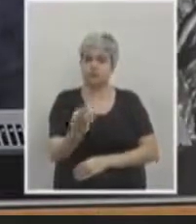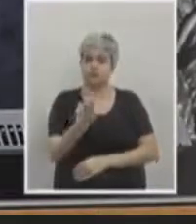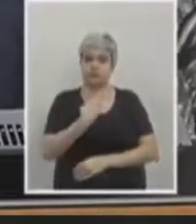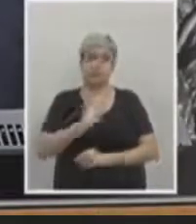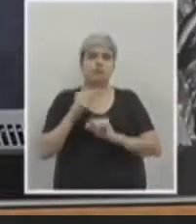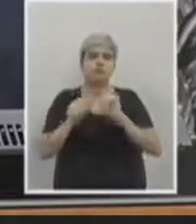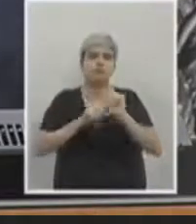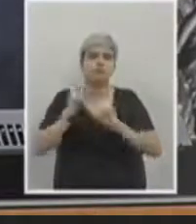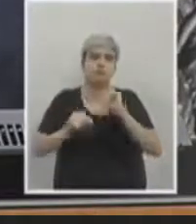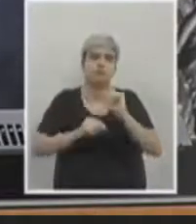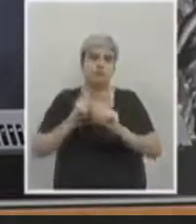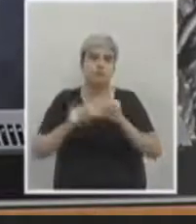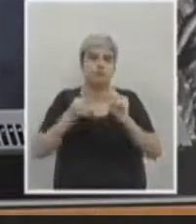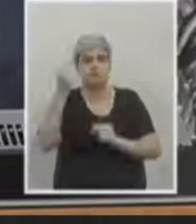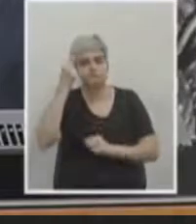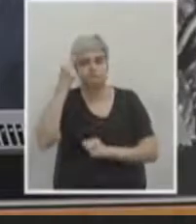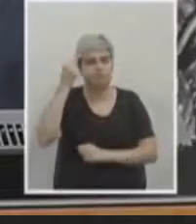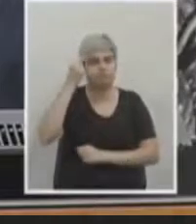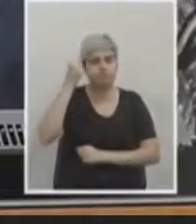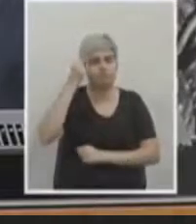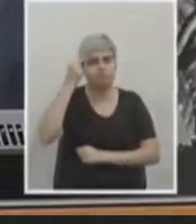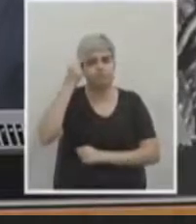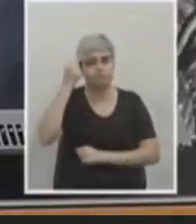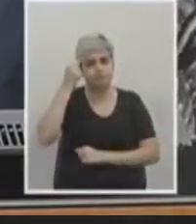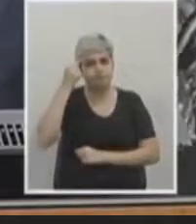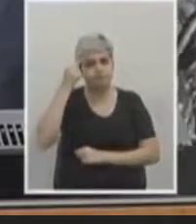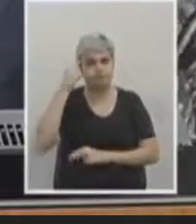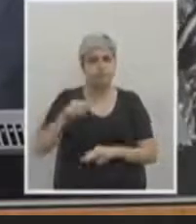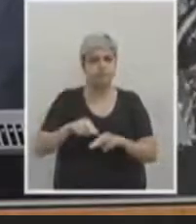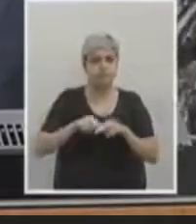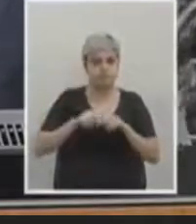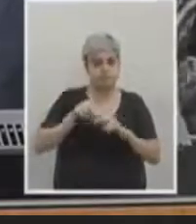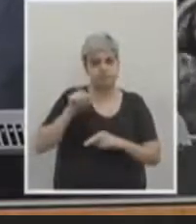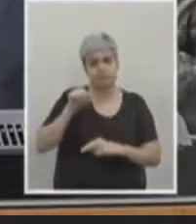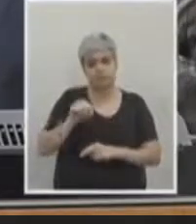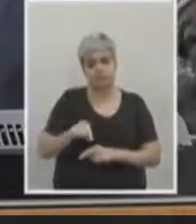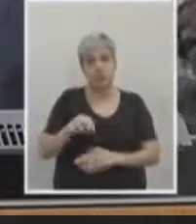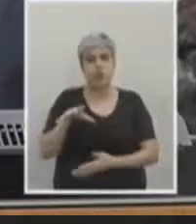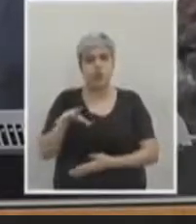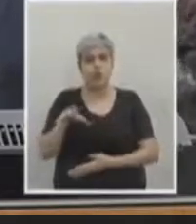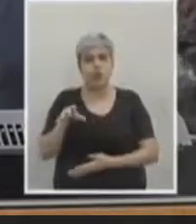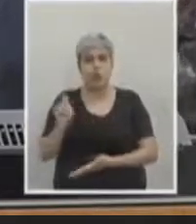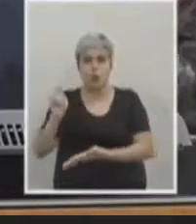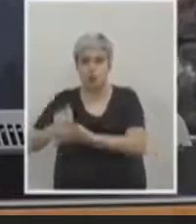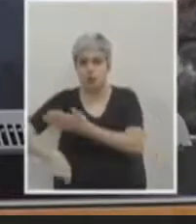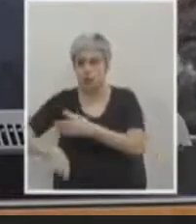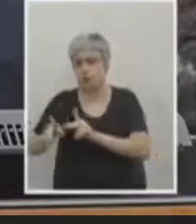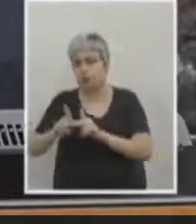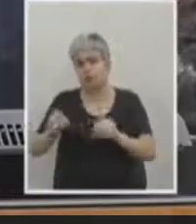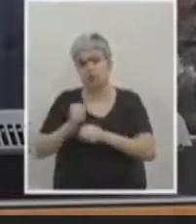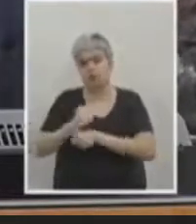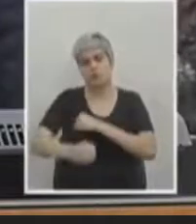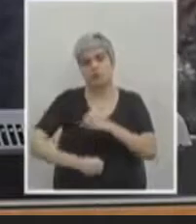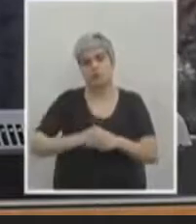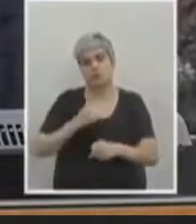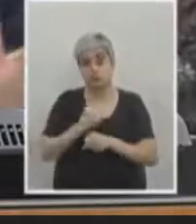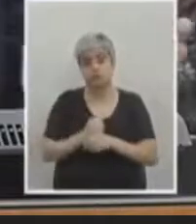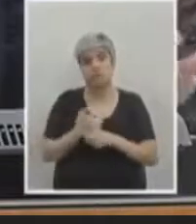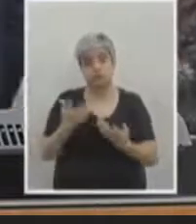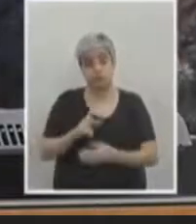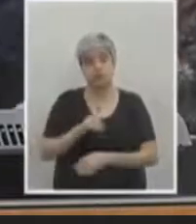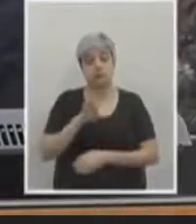que ela está pensando em relação à contratação dos professores para o ano que vem. Então, a professora Kelly levantou muito bem